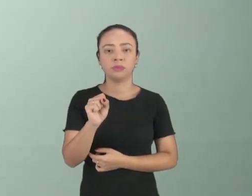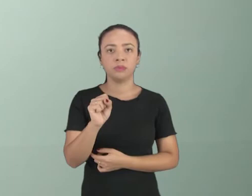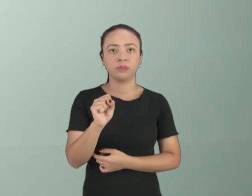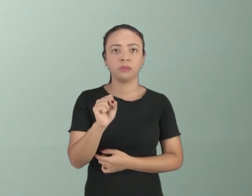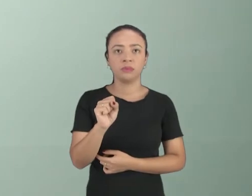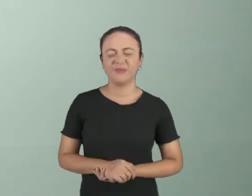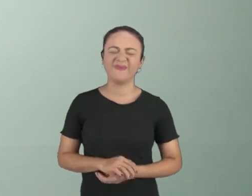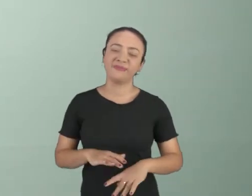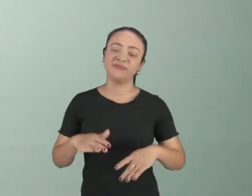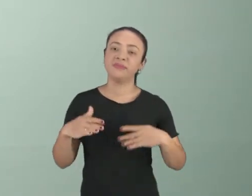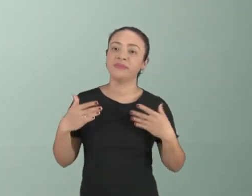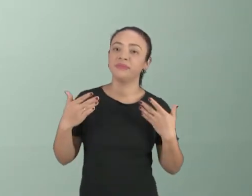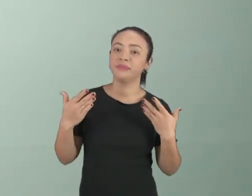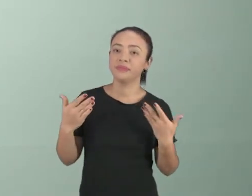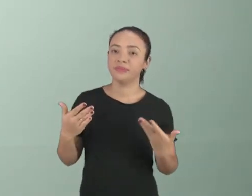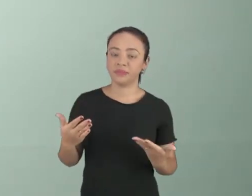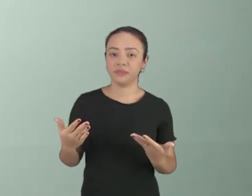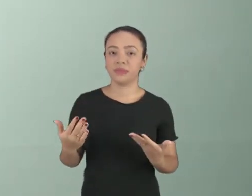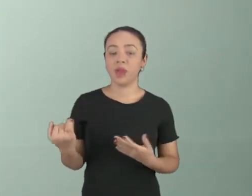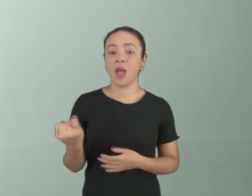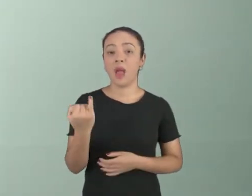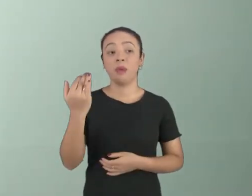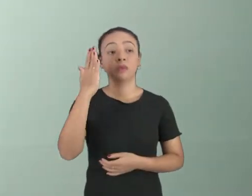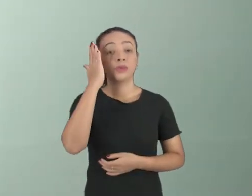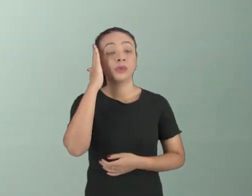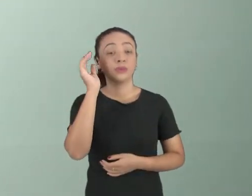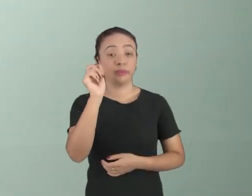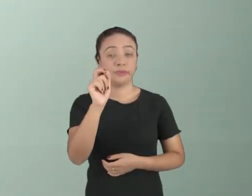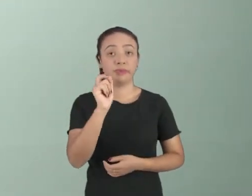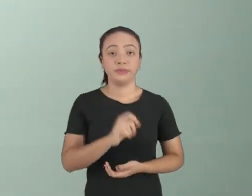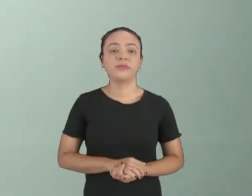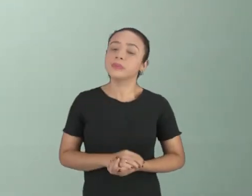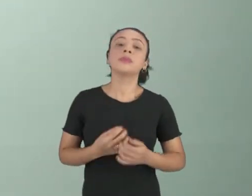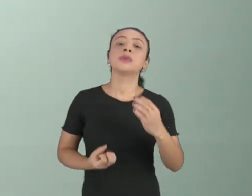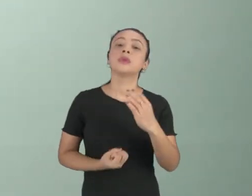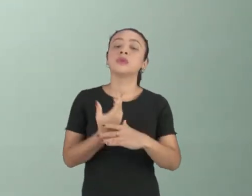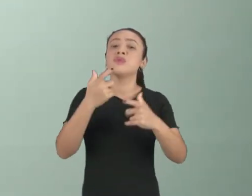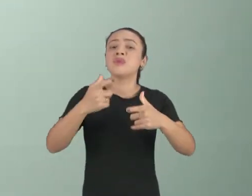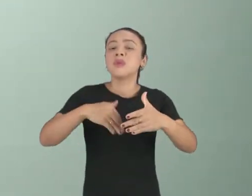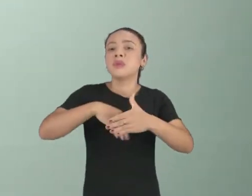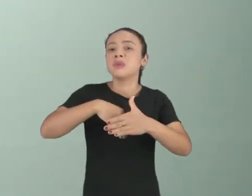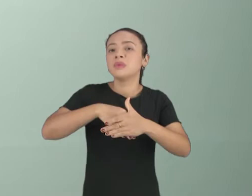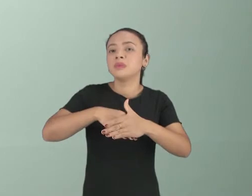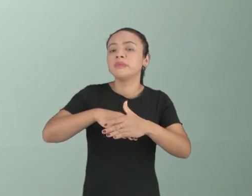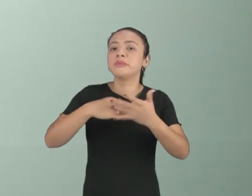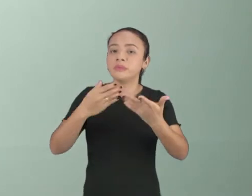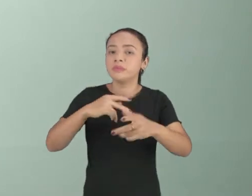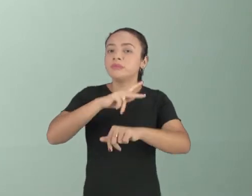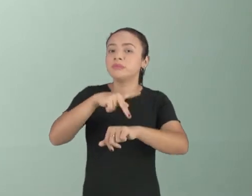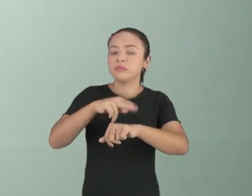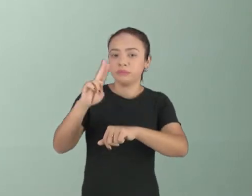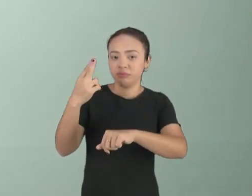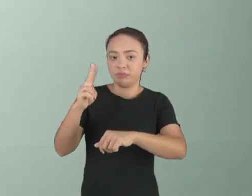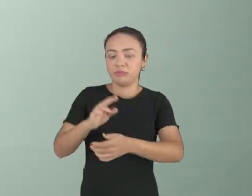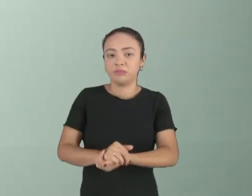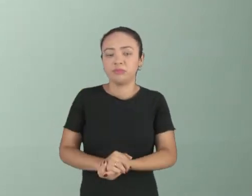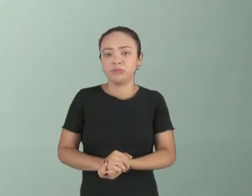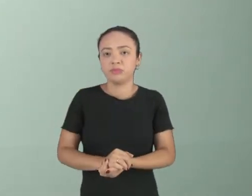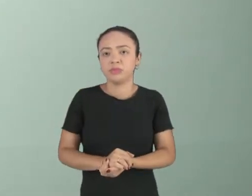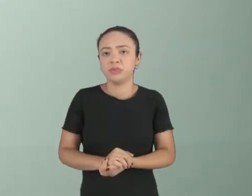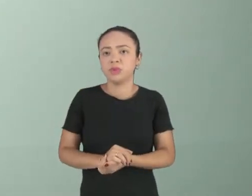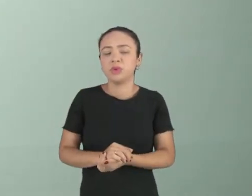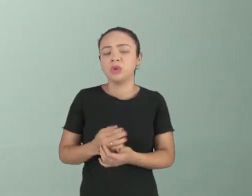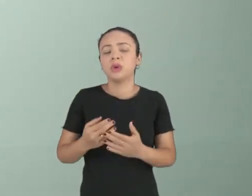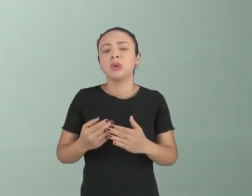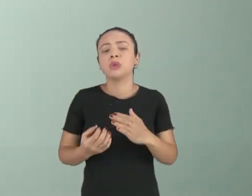aí, Juan Carlos. Então note o que é interessante a gente saber. Onde surgiu o futsal? Uruguai. Em qual momento